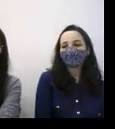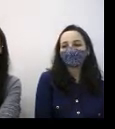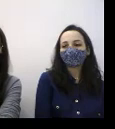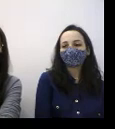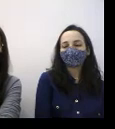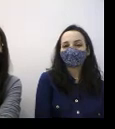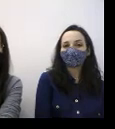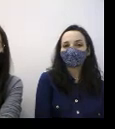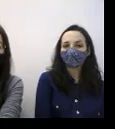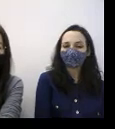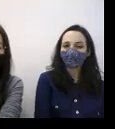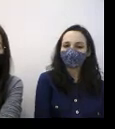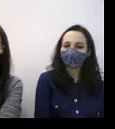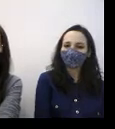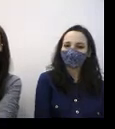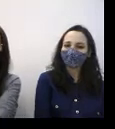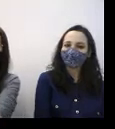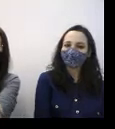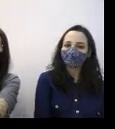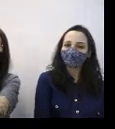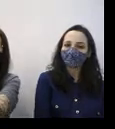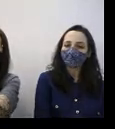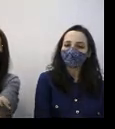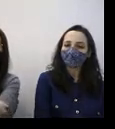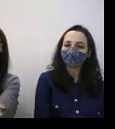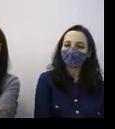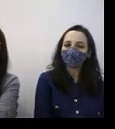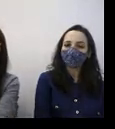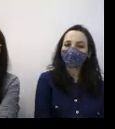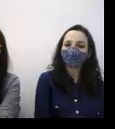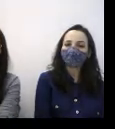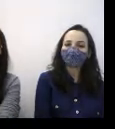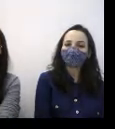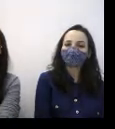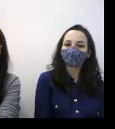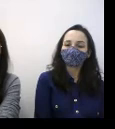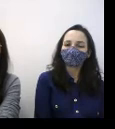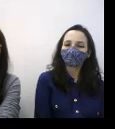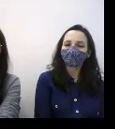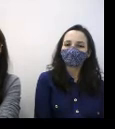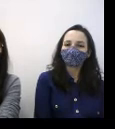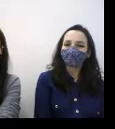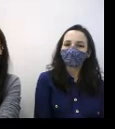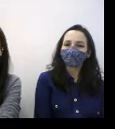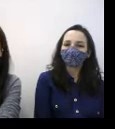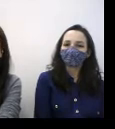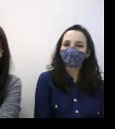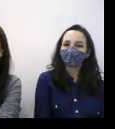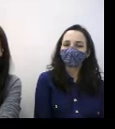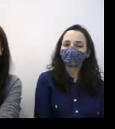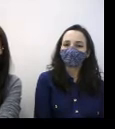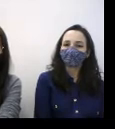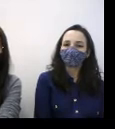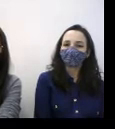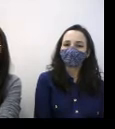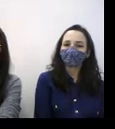Assim, um dos pontos, uma das características da depressão também, é o desejo de se proteger,